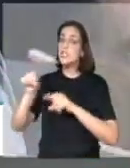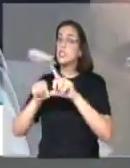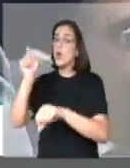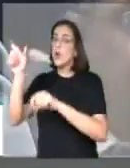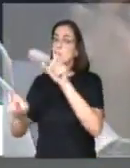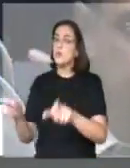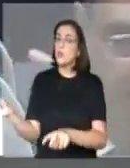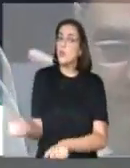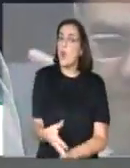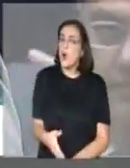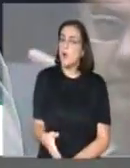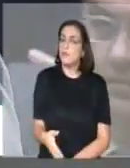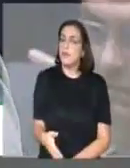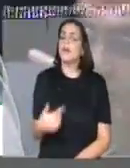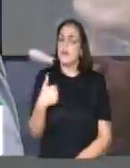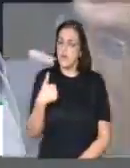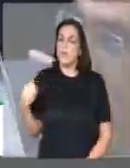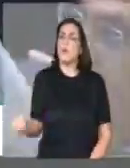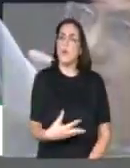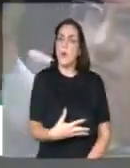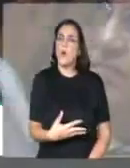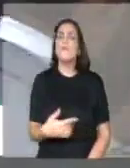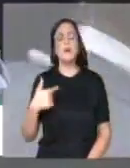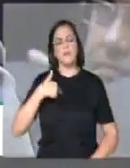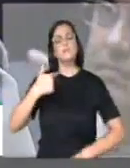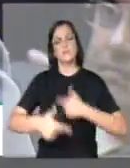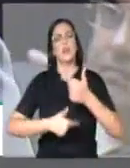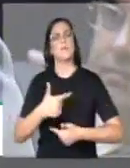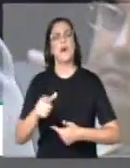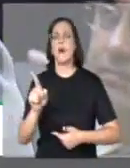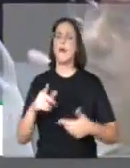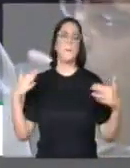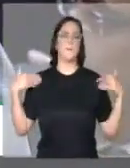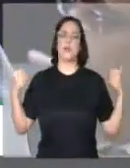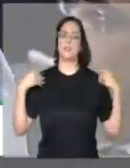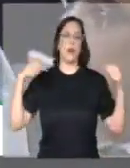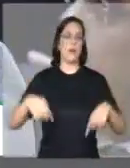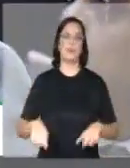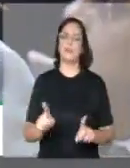aqui a passeio. E a população sabe bem e quer acompanhar o que está acontecendo nesta casa.